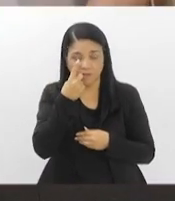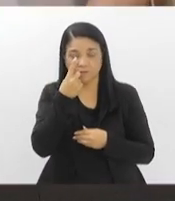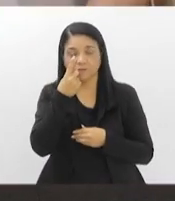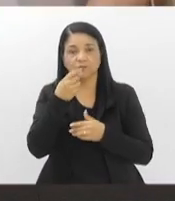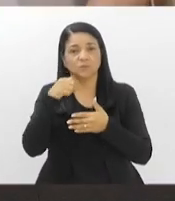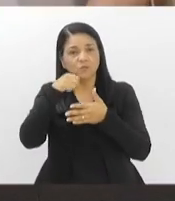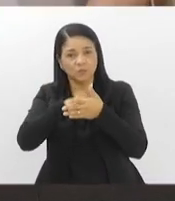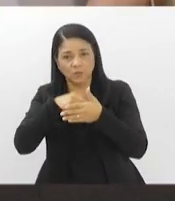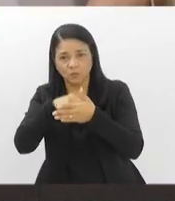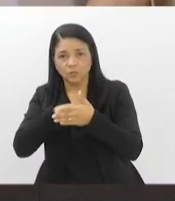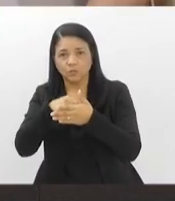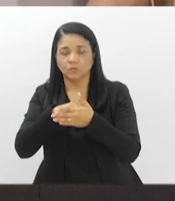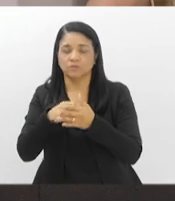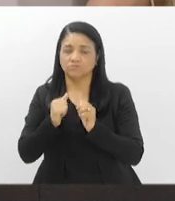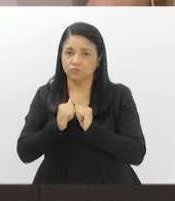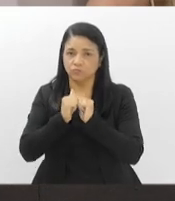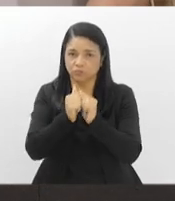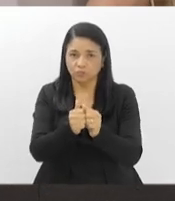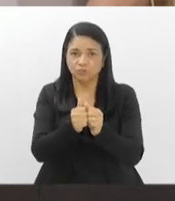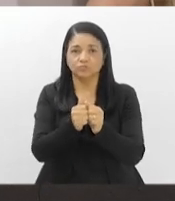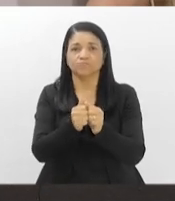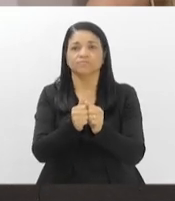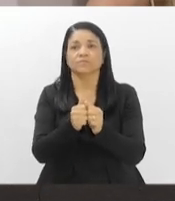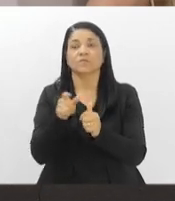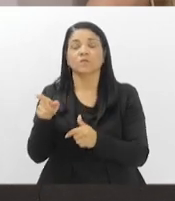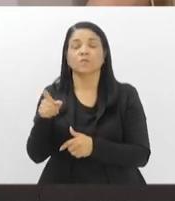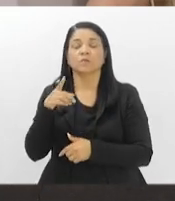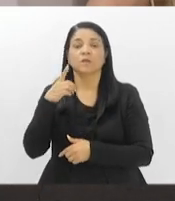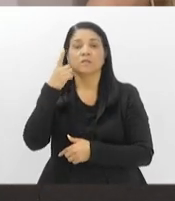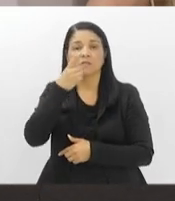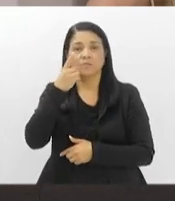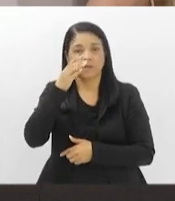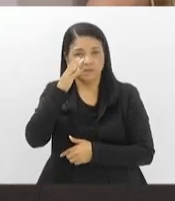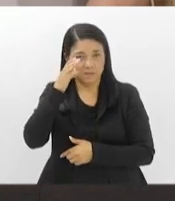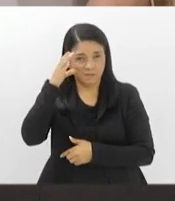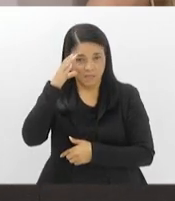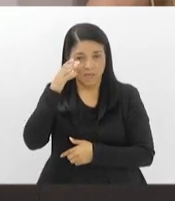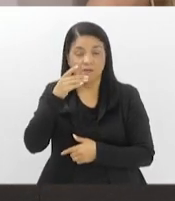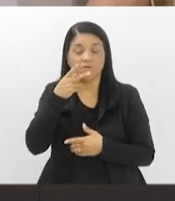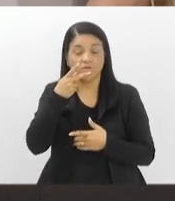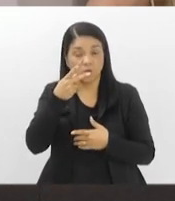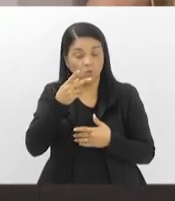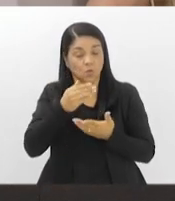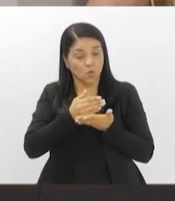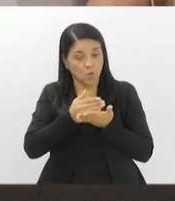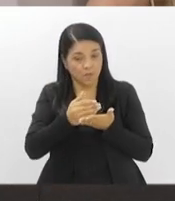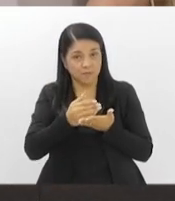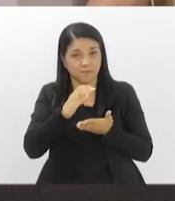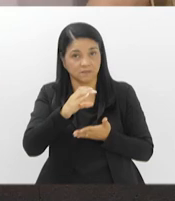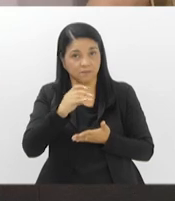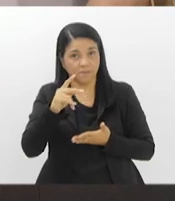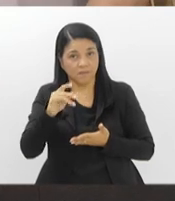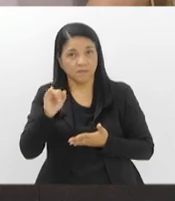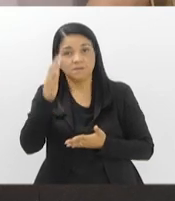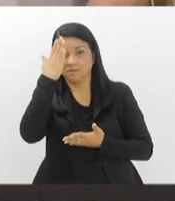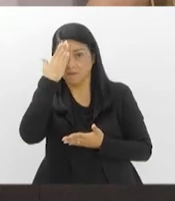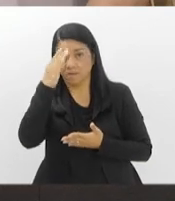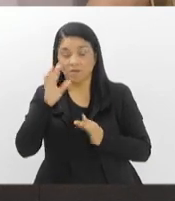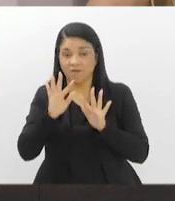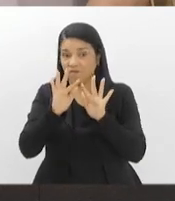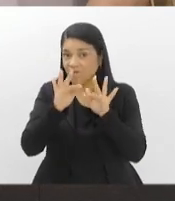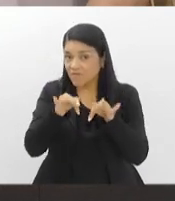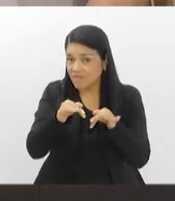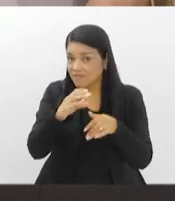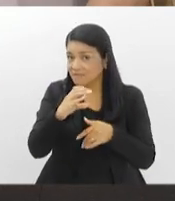nessa luta Como disse muito bem a deputada Célia A gente sabe como começa a CPI não sabe como termina